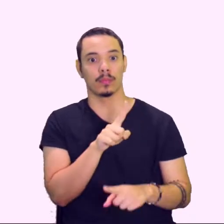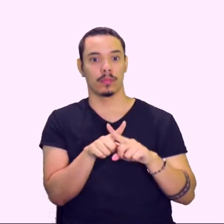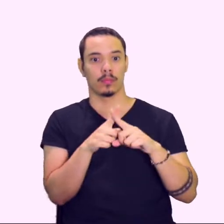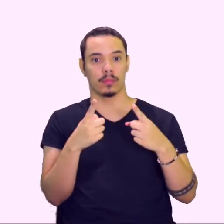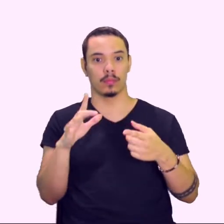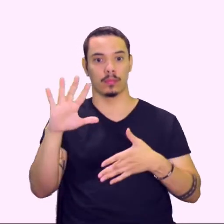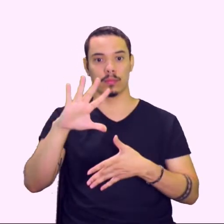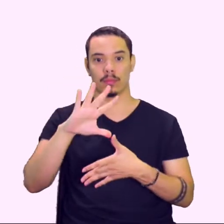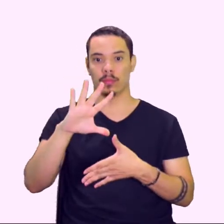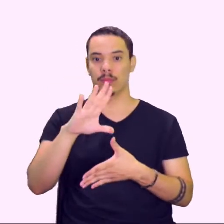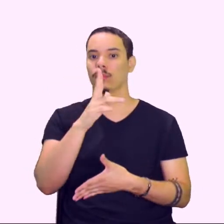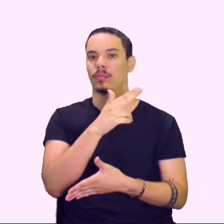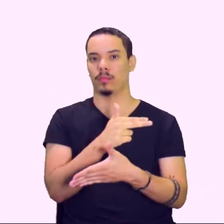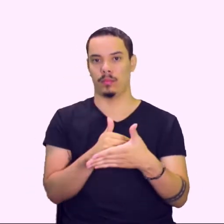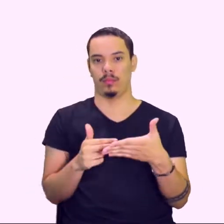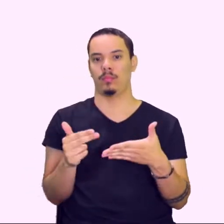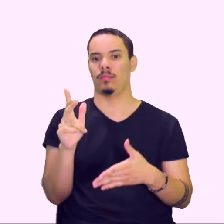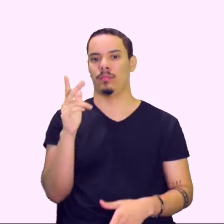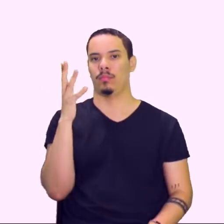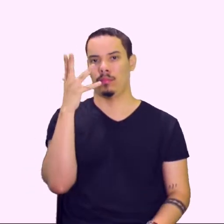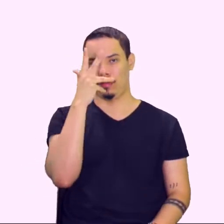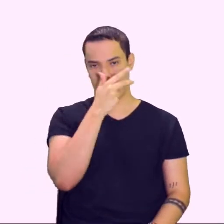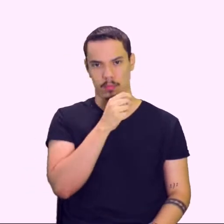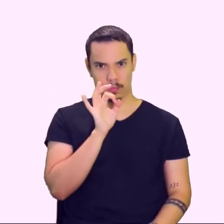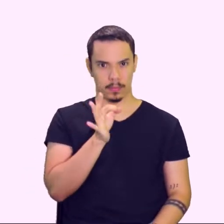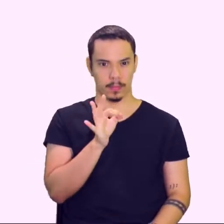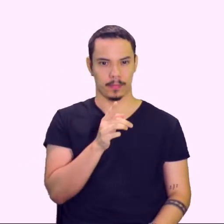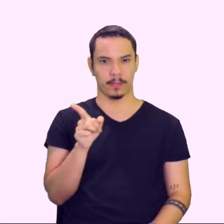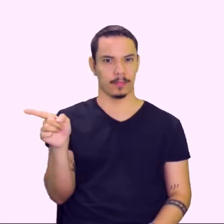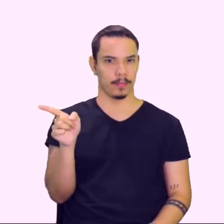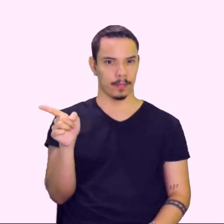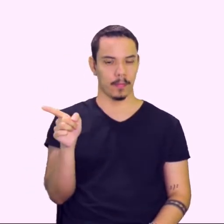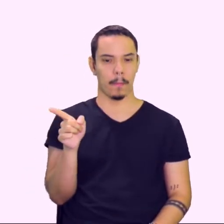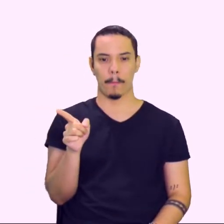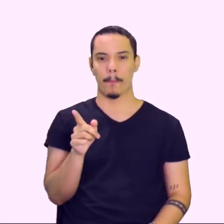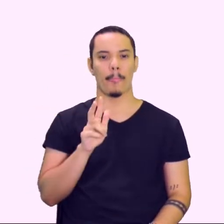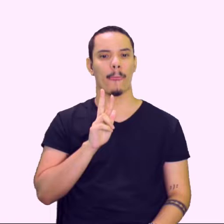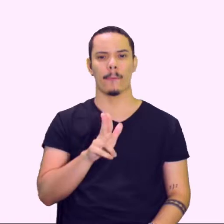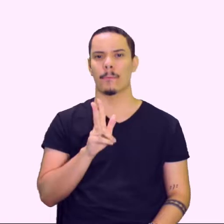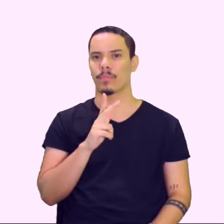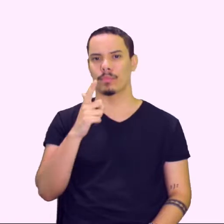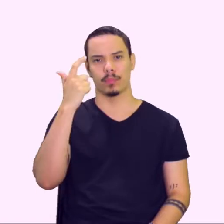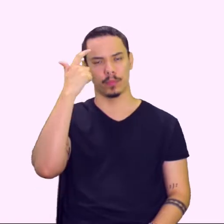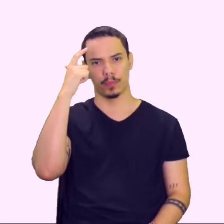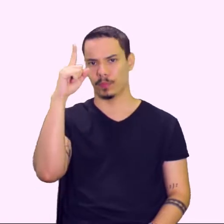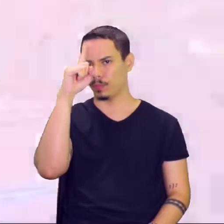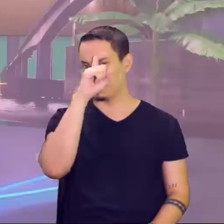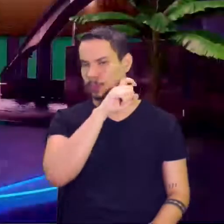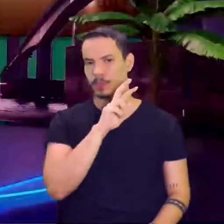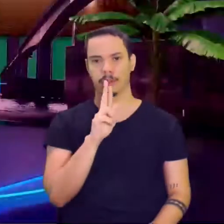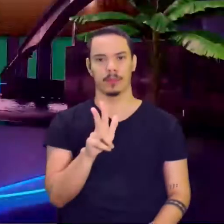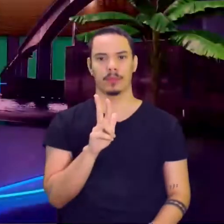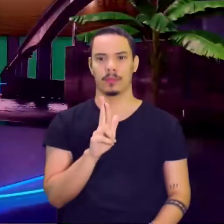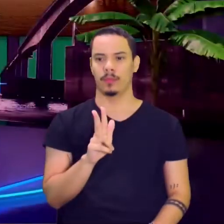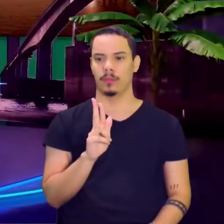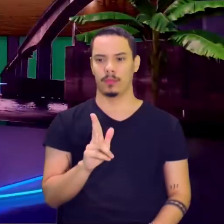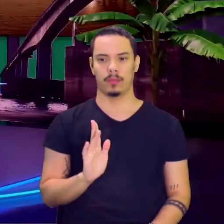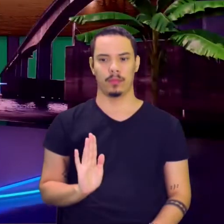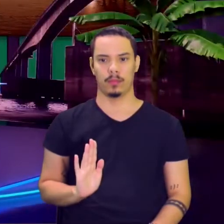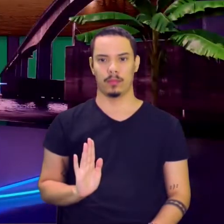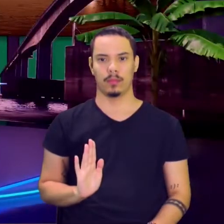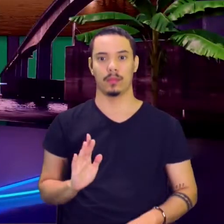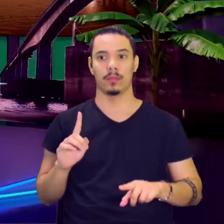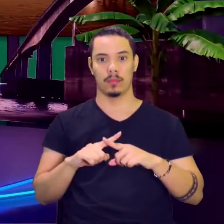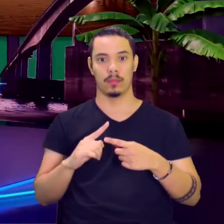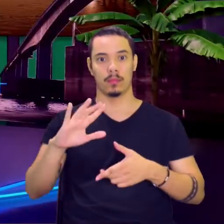mapa aí, é um mapa bonito. É bonito. É um mapa bonito, ele não é muito complexo. Volta aqui com a gente, diretor. Esse